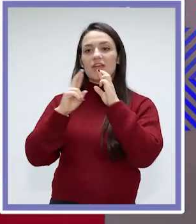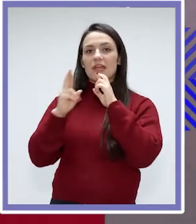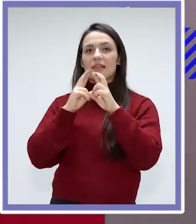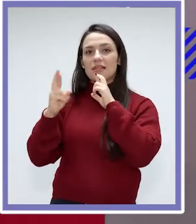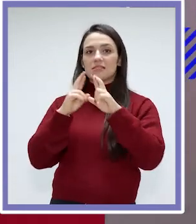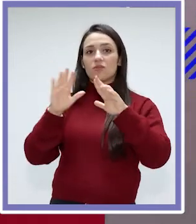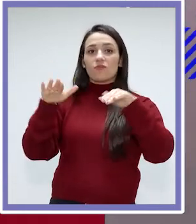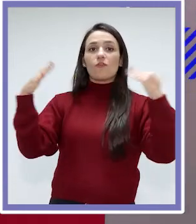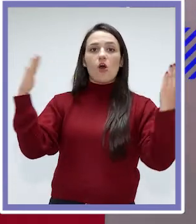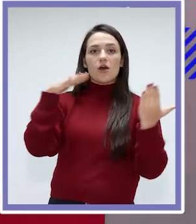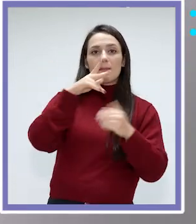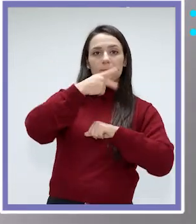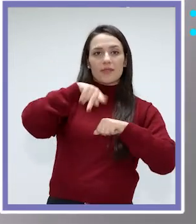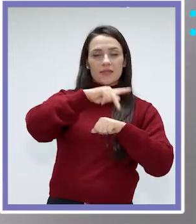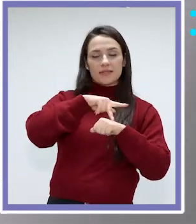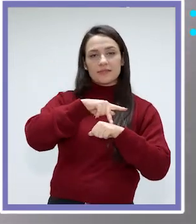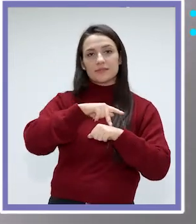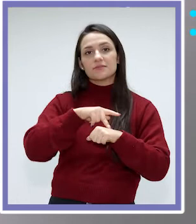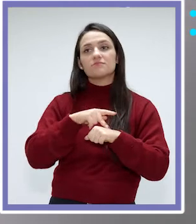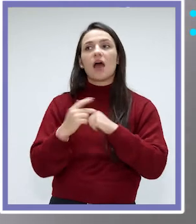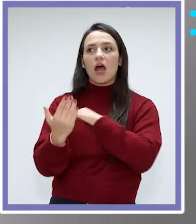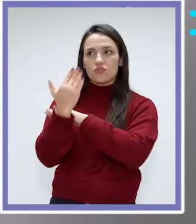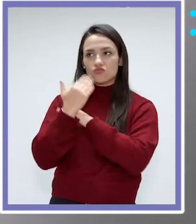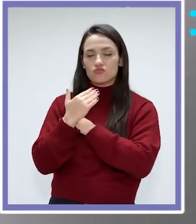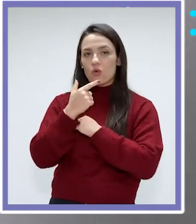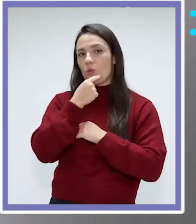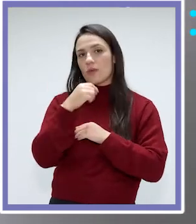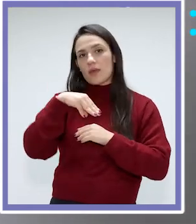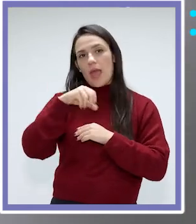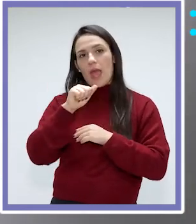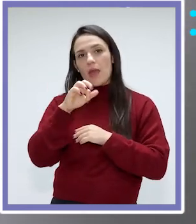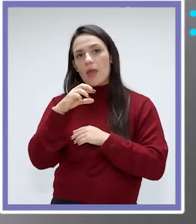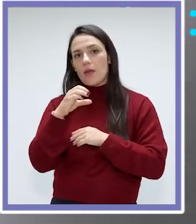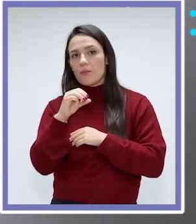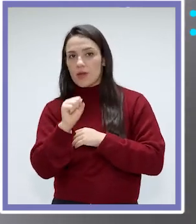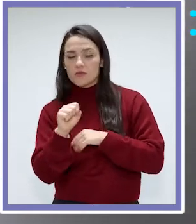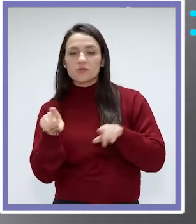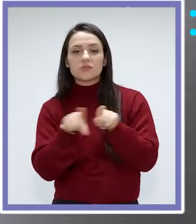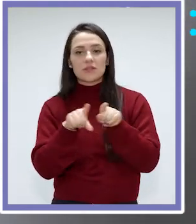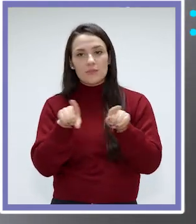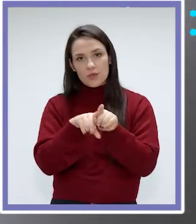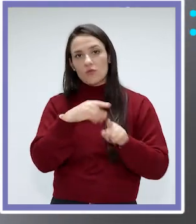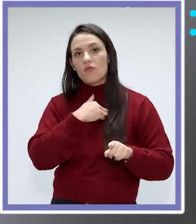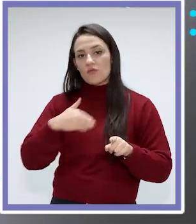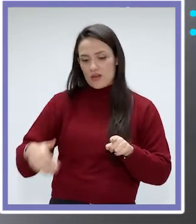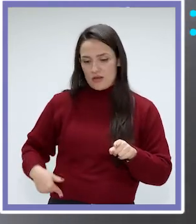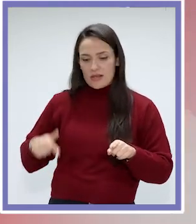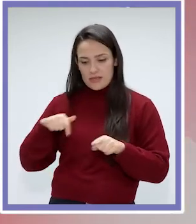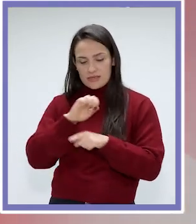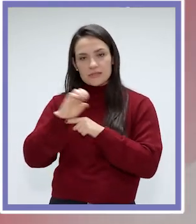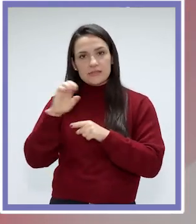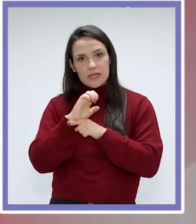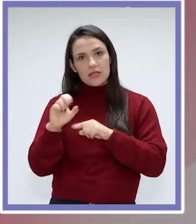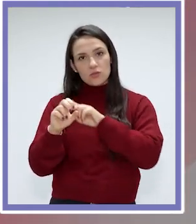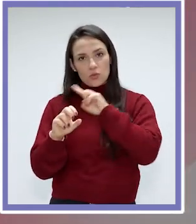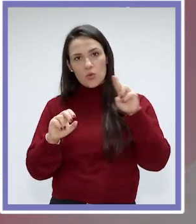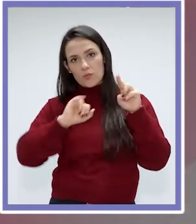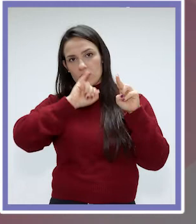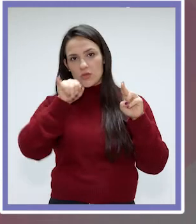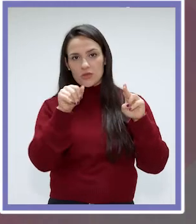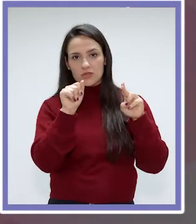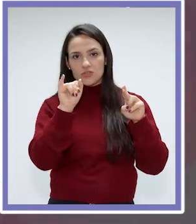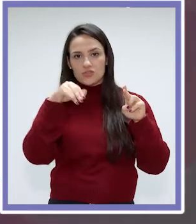Parkinson, do governo do Estado, né, do VERUC, por exemplo, né, que é